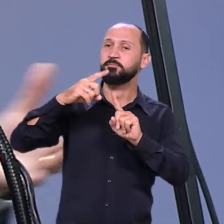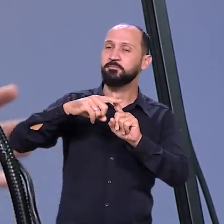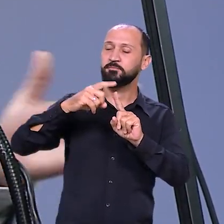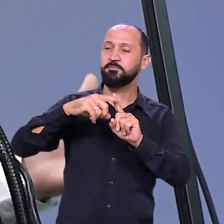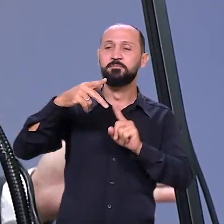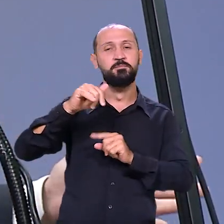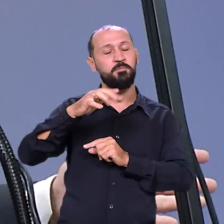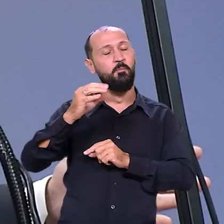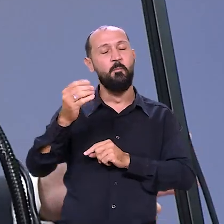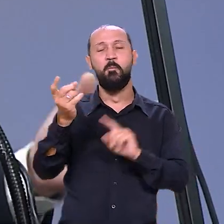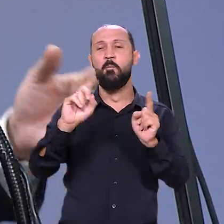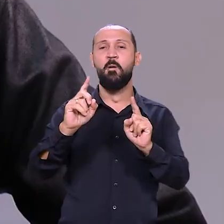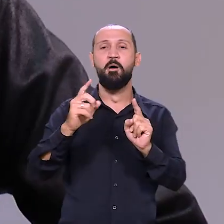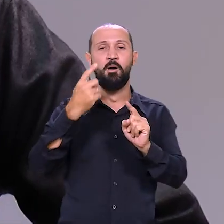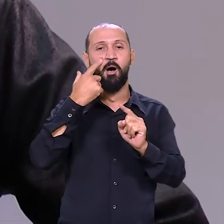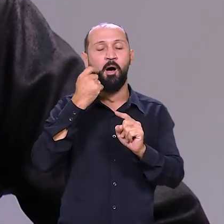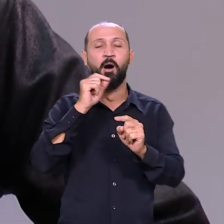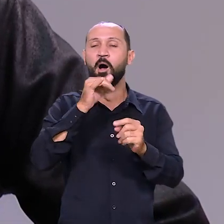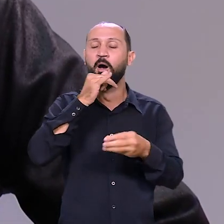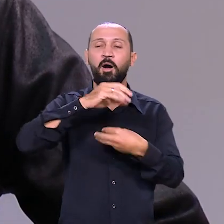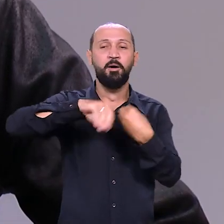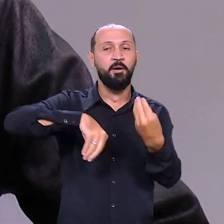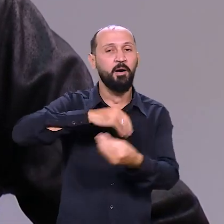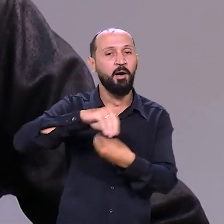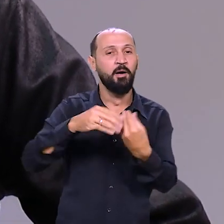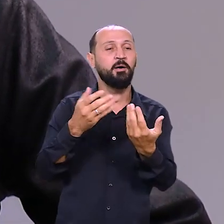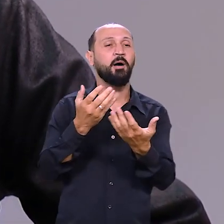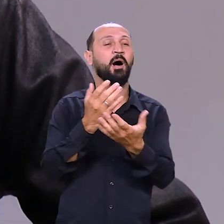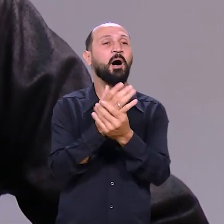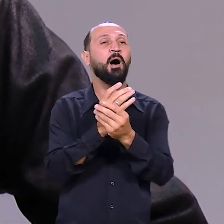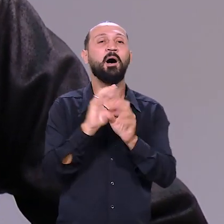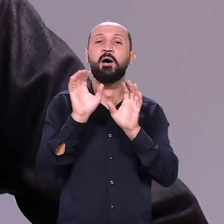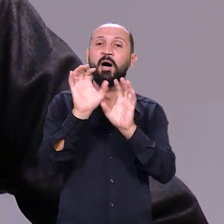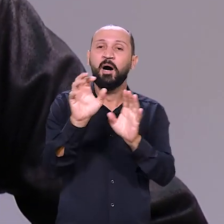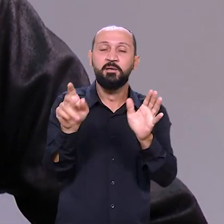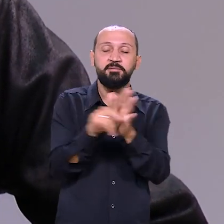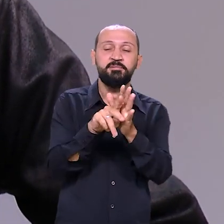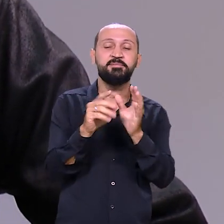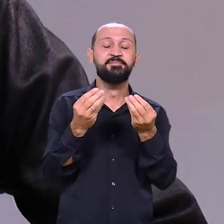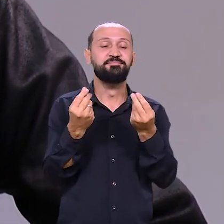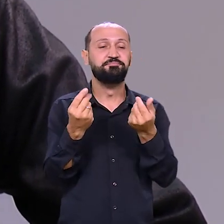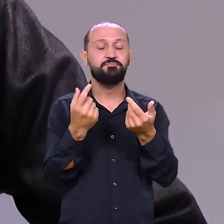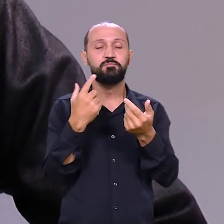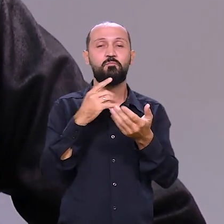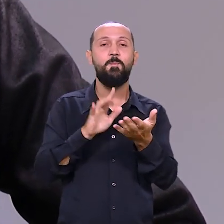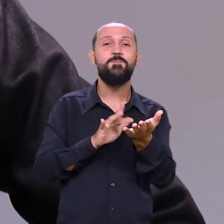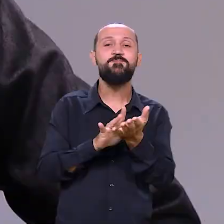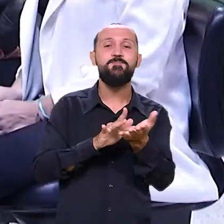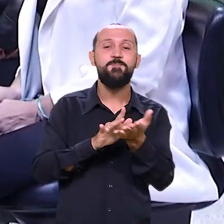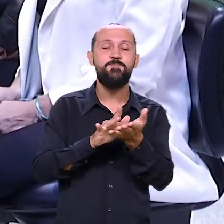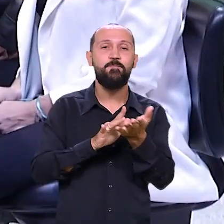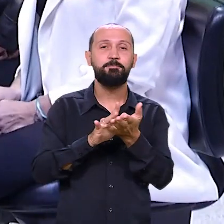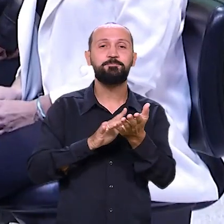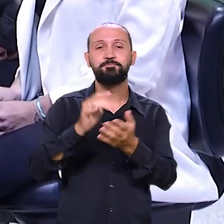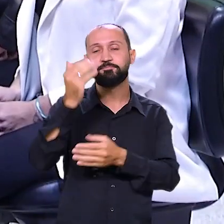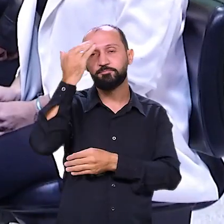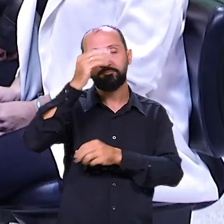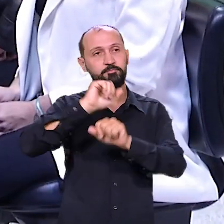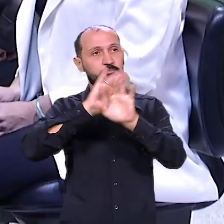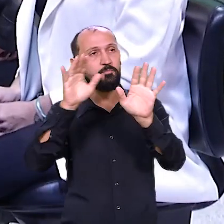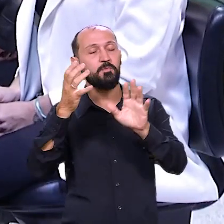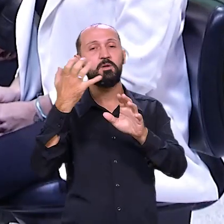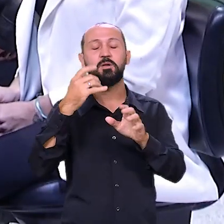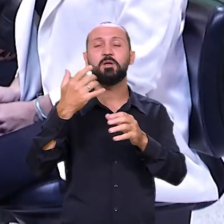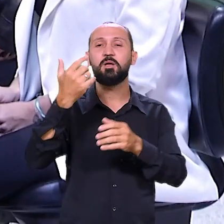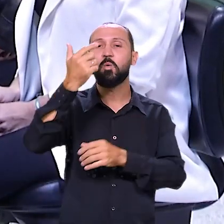parmesão, que não é parmesão. É uma forma de burlar o seu entendimento. Você